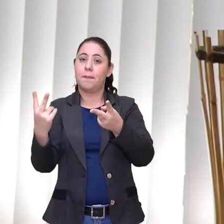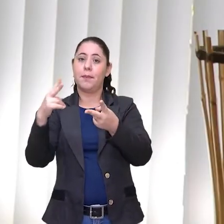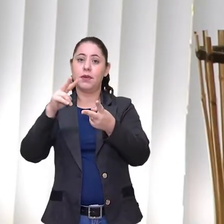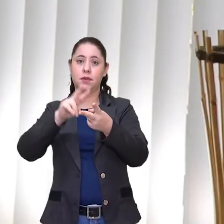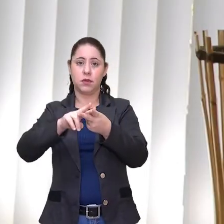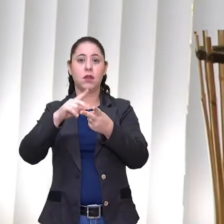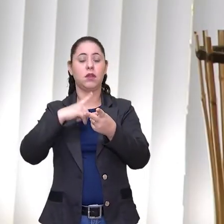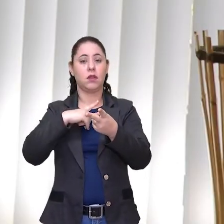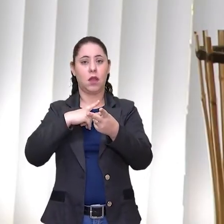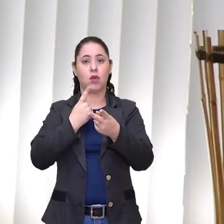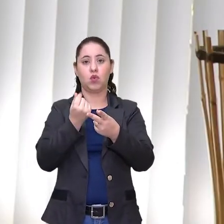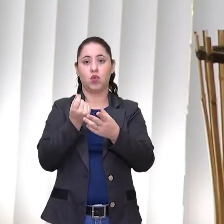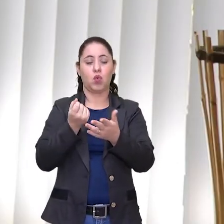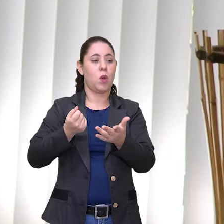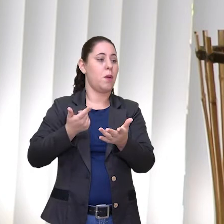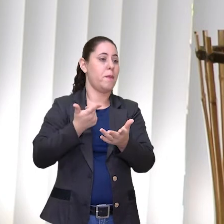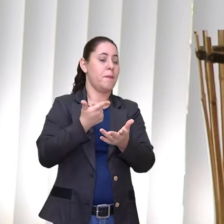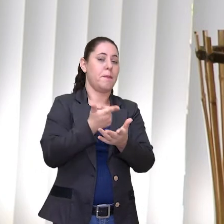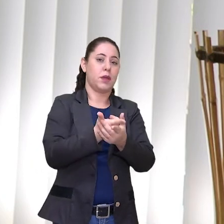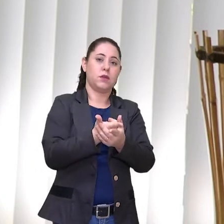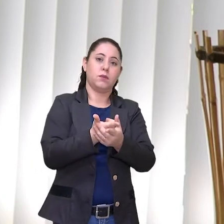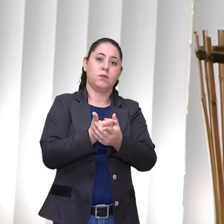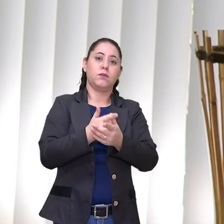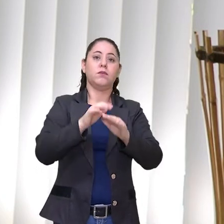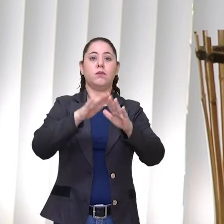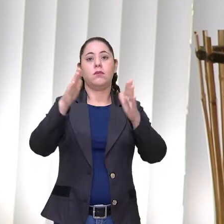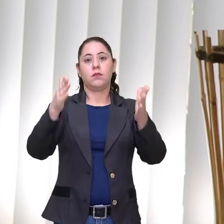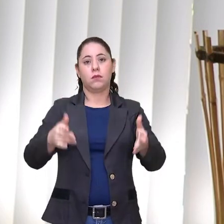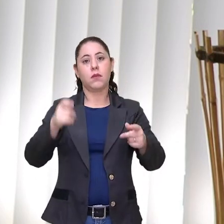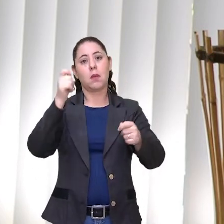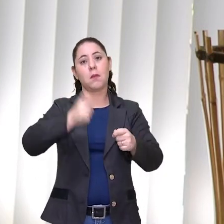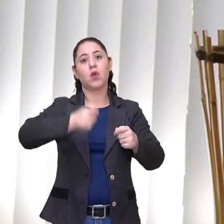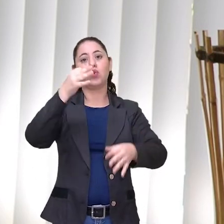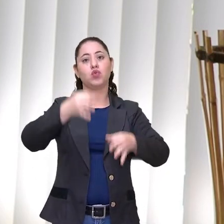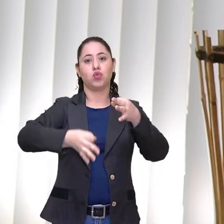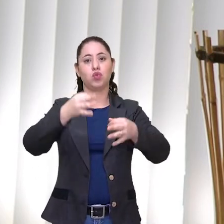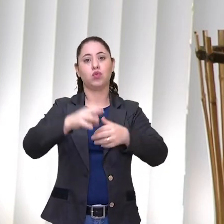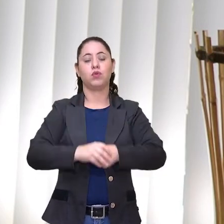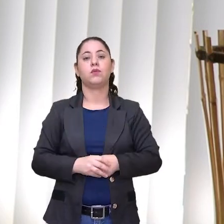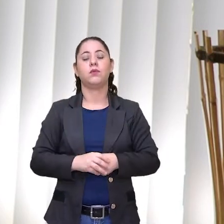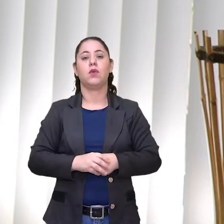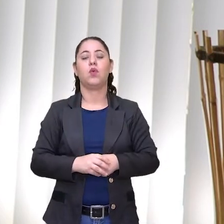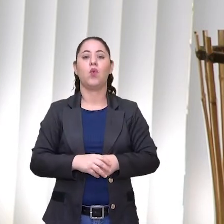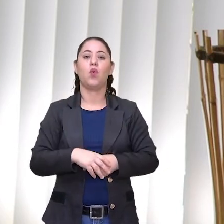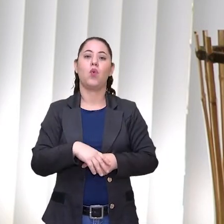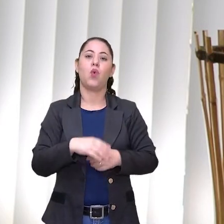criminais, como eu disse, nós temos a comissão que centraliza esses leilões na corregedoria, é o